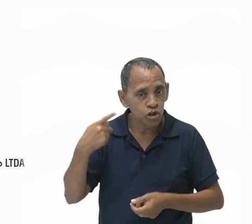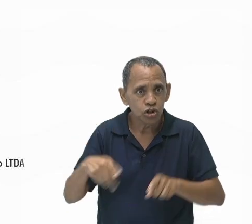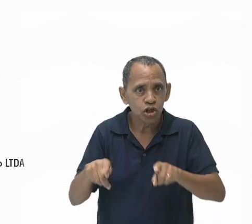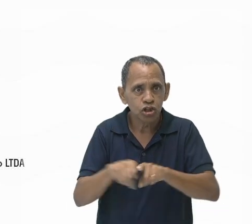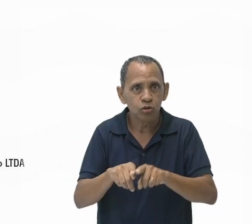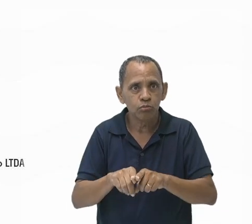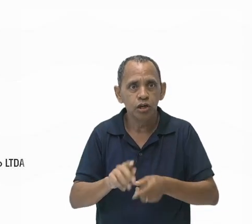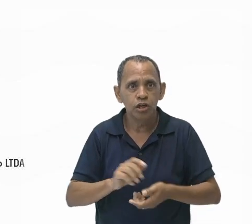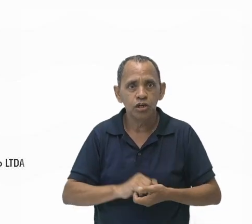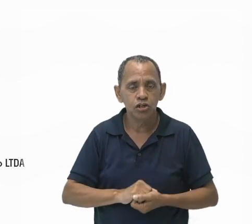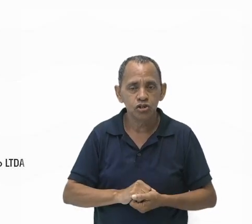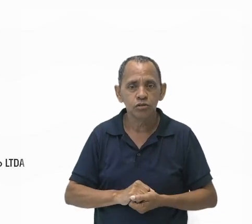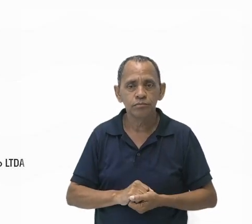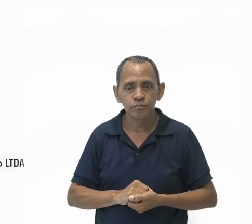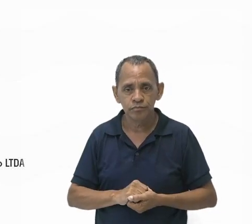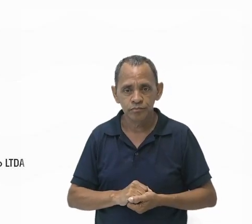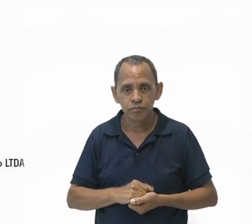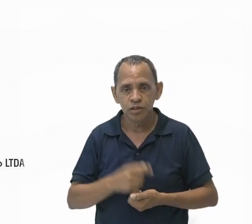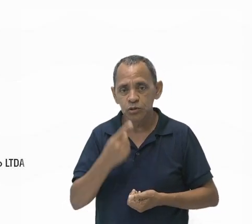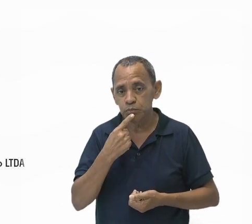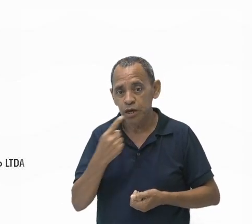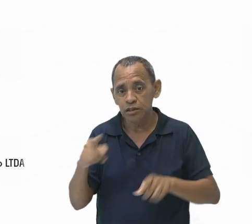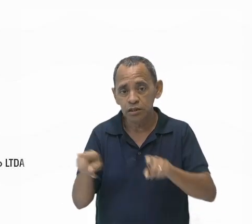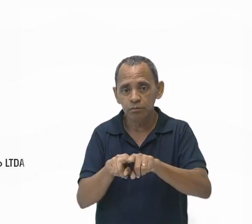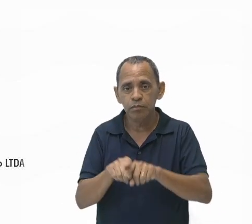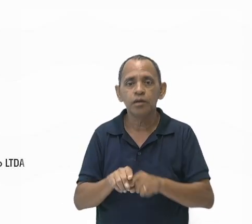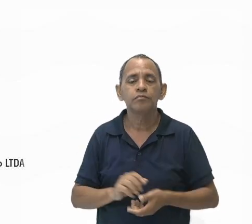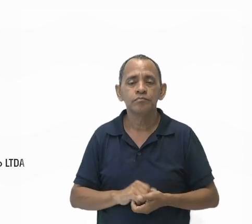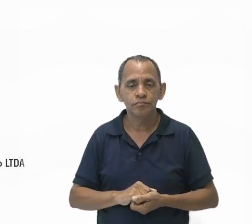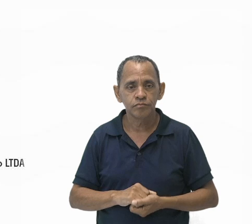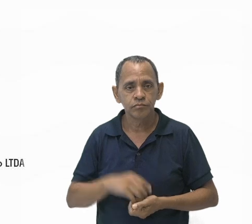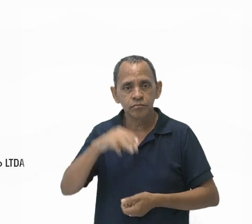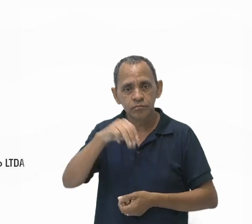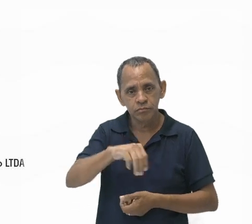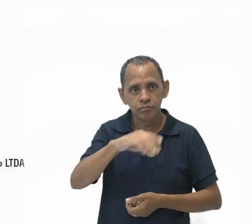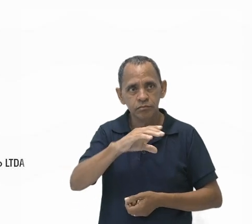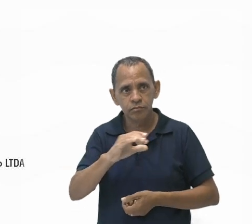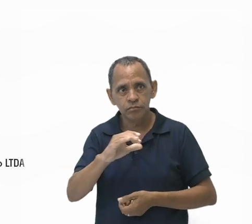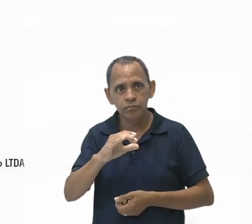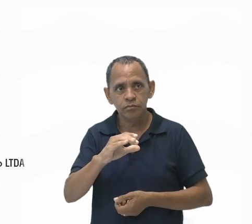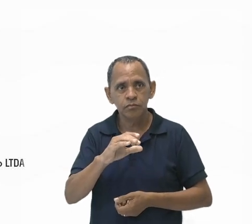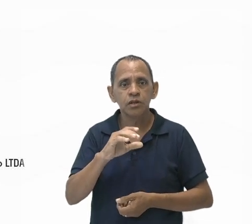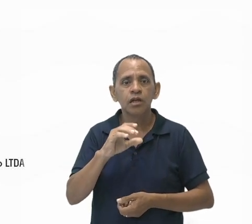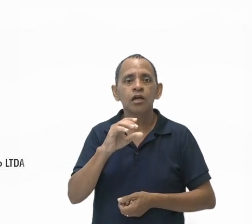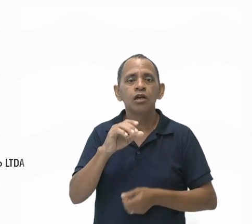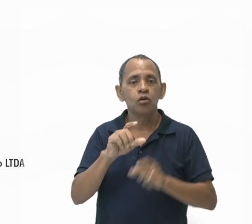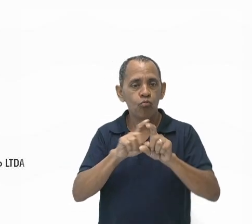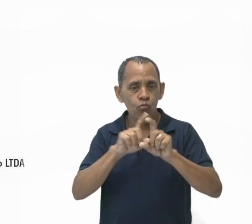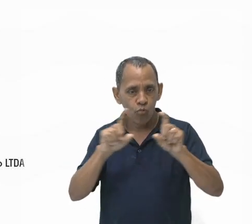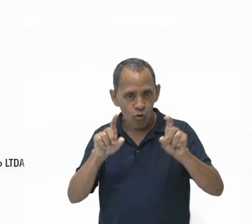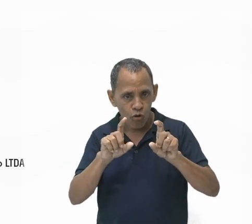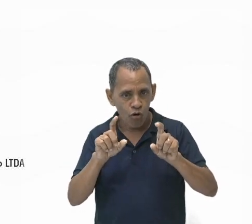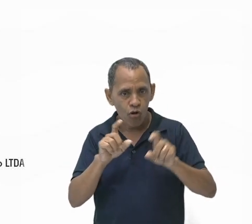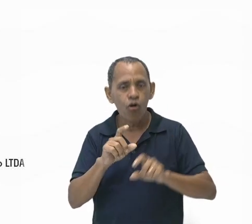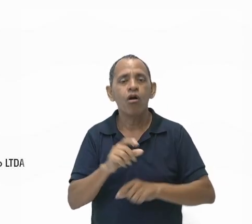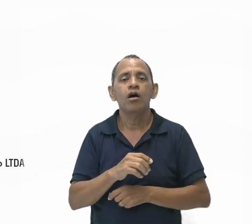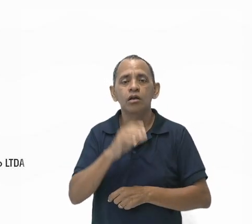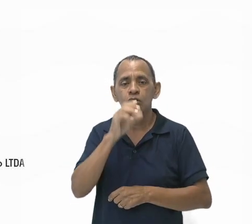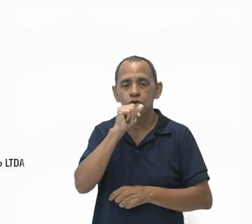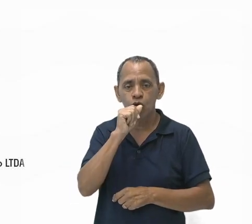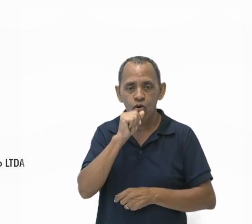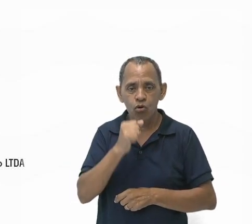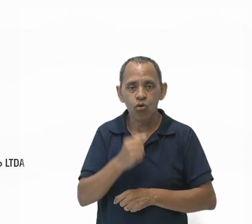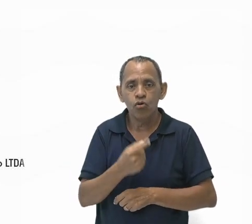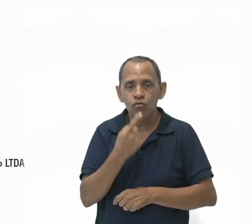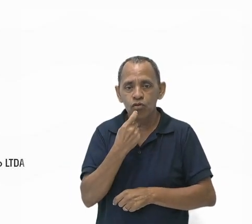políticas comerciais mais próximas. Os países se unem mais a partir desse momento. O mercado comum, marcado ali pela livre circulação de bens,